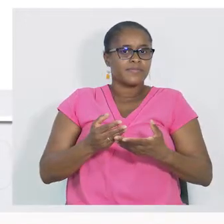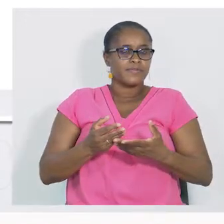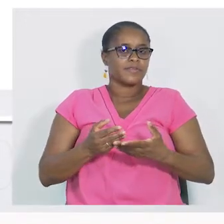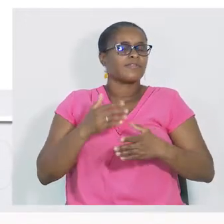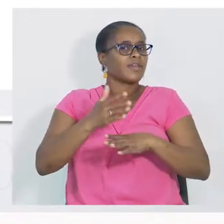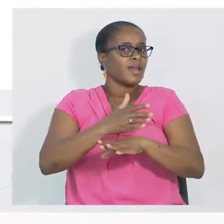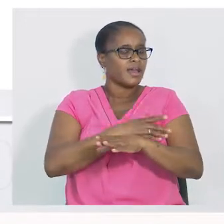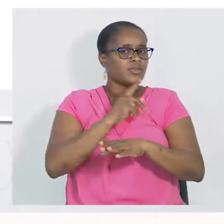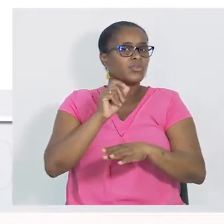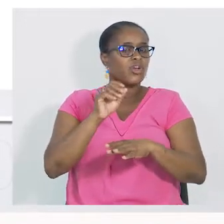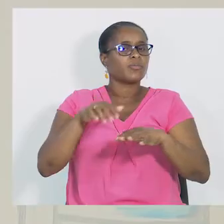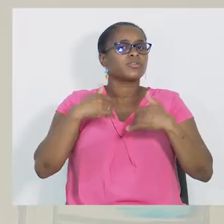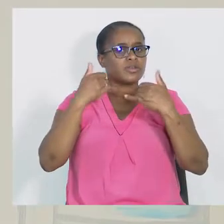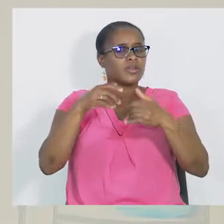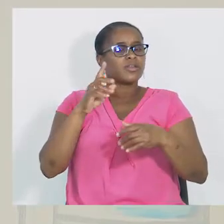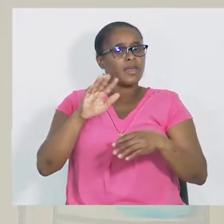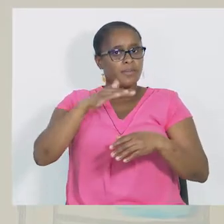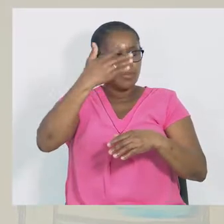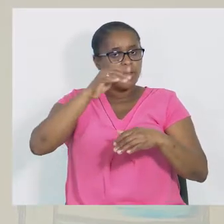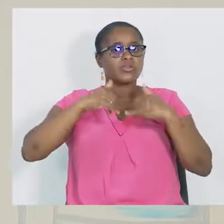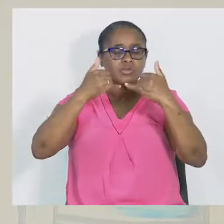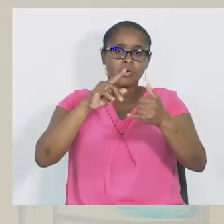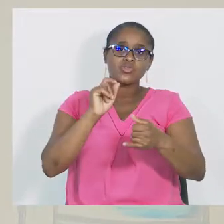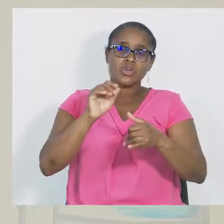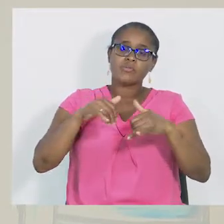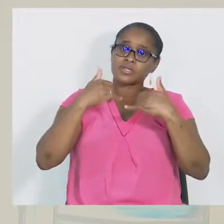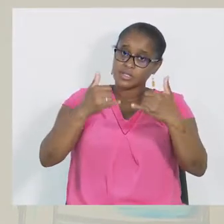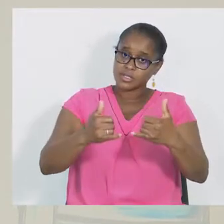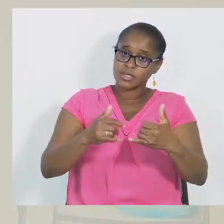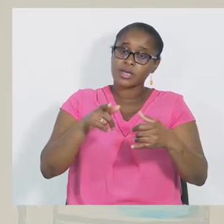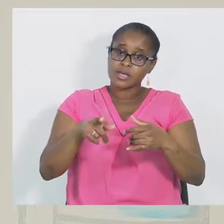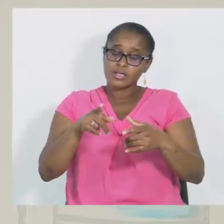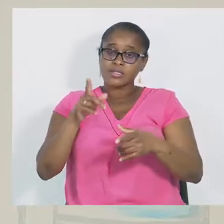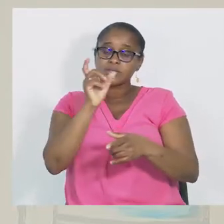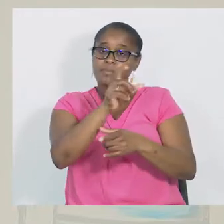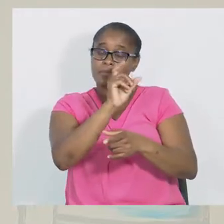que é algo próximo, né? Que temos uma relação próxima, minha, ela é minha.